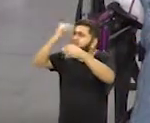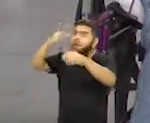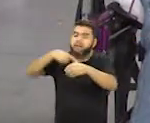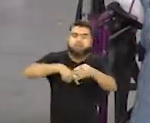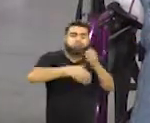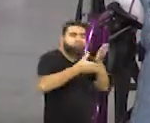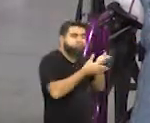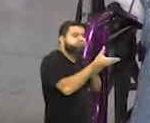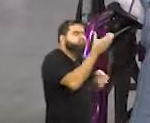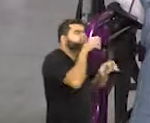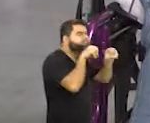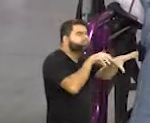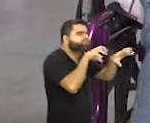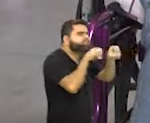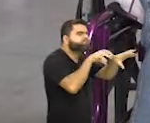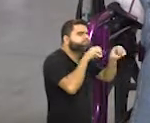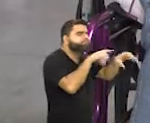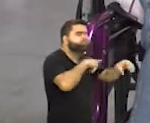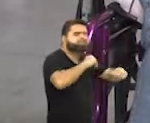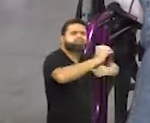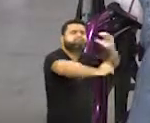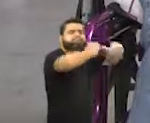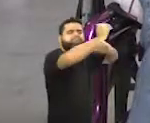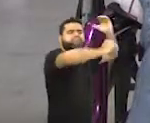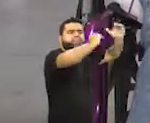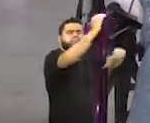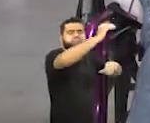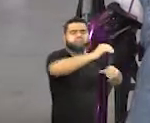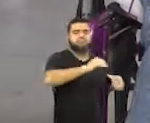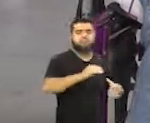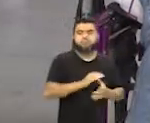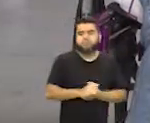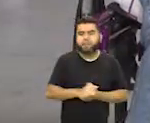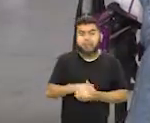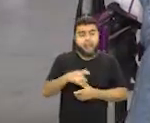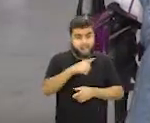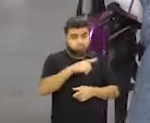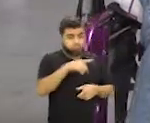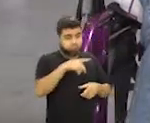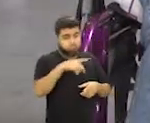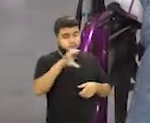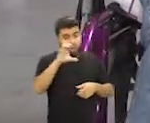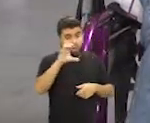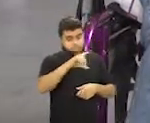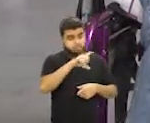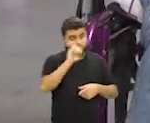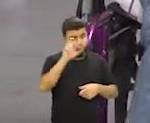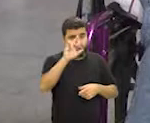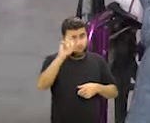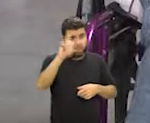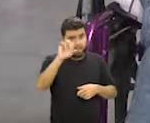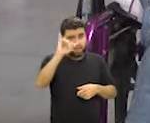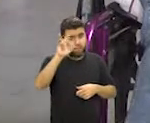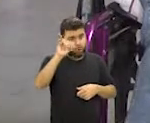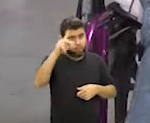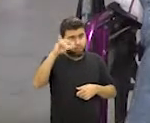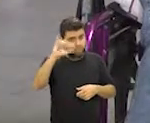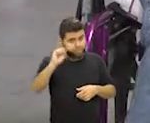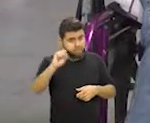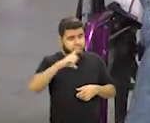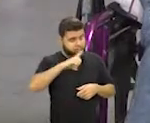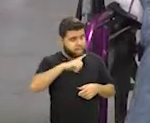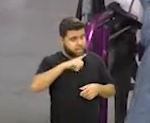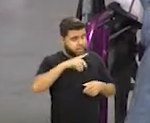né, e se fortificar cada vez mais. Lá você tem muitas pessoas com deficiência na cidade de Cordeirópolis?